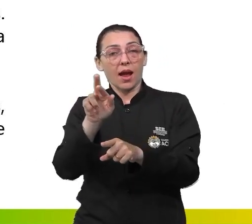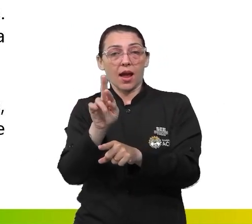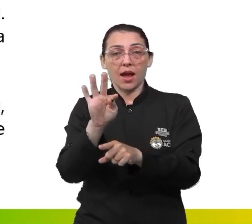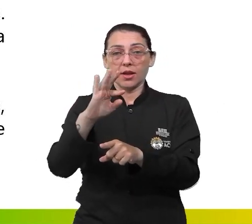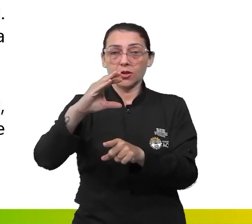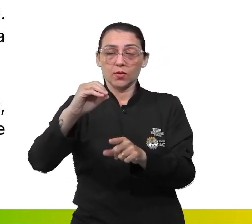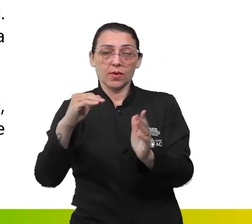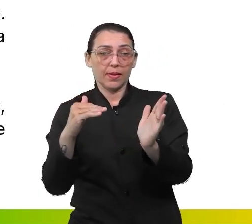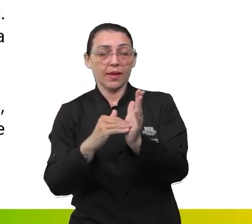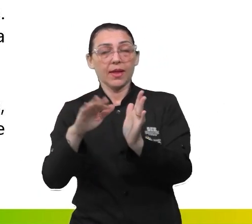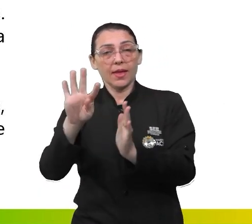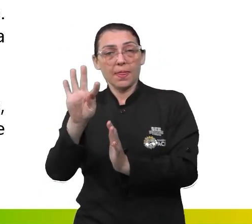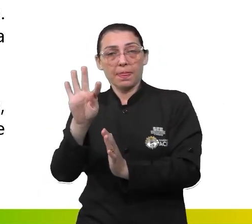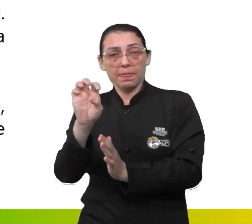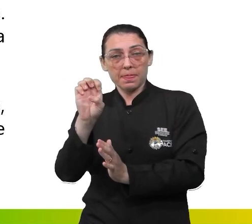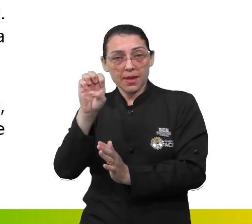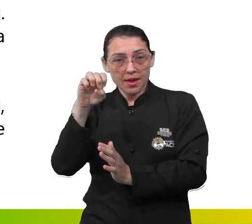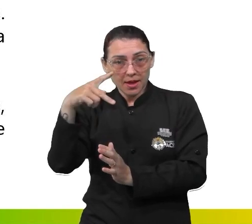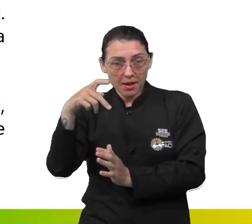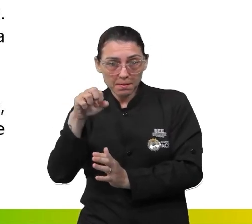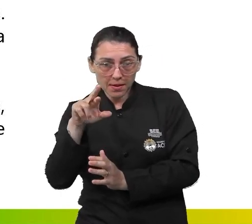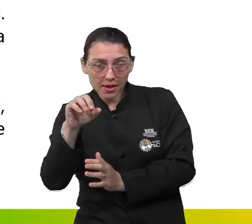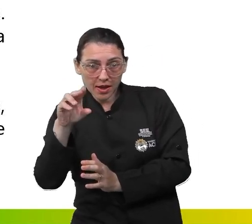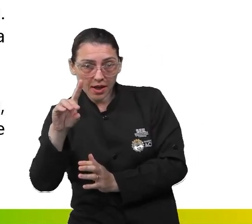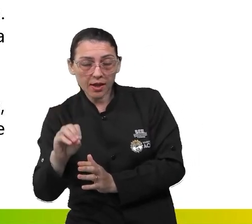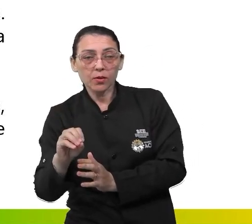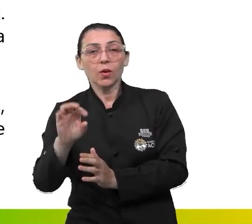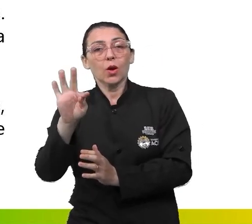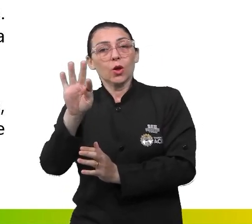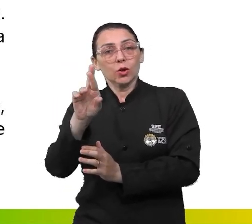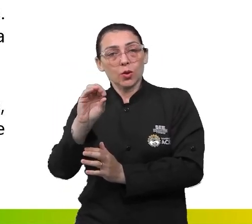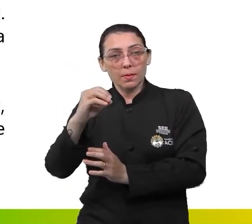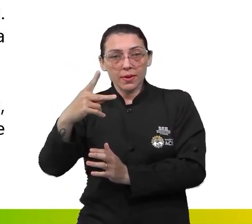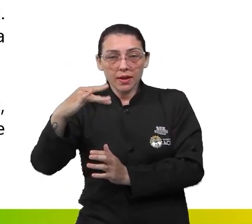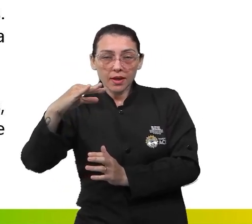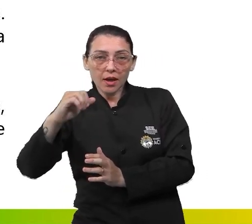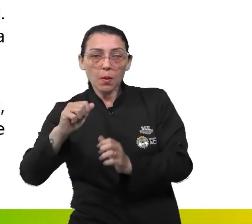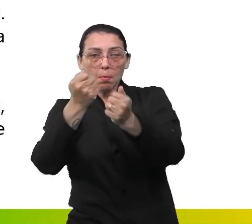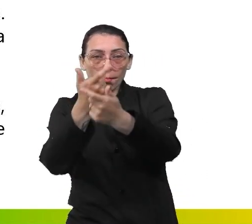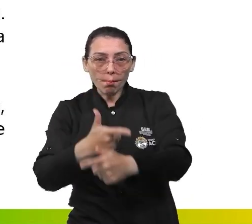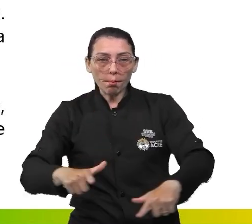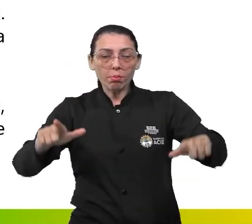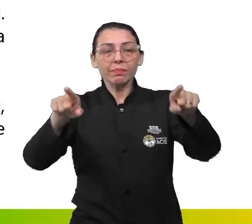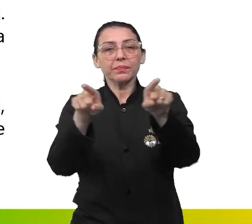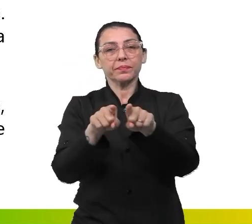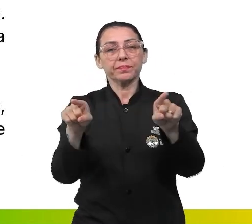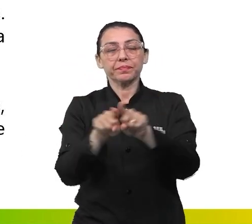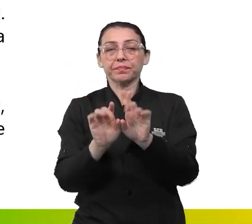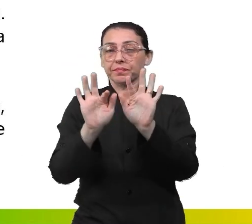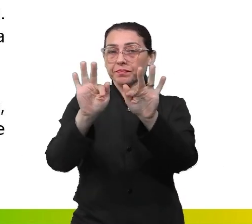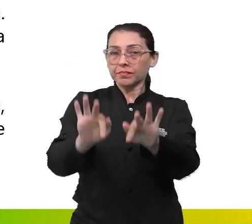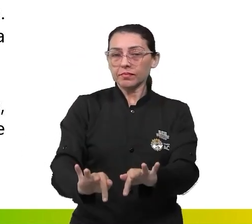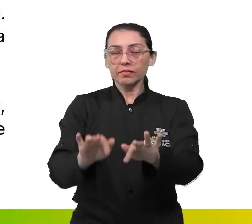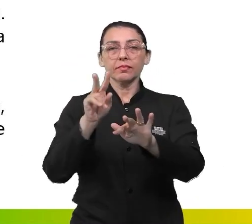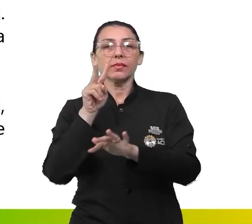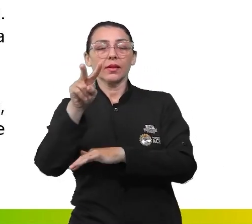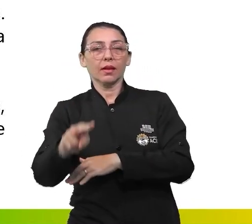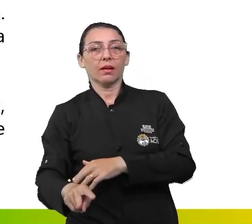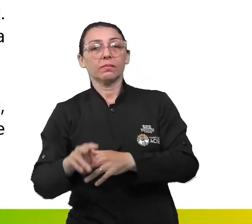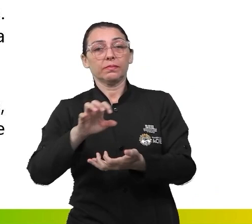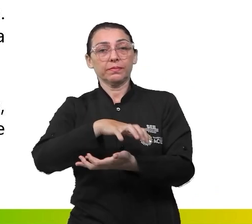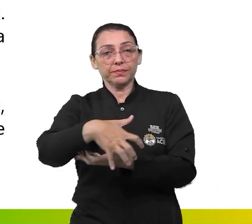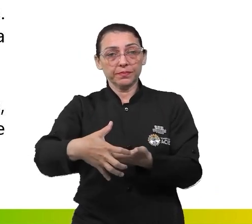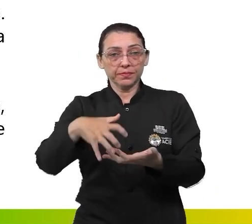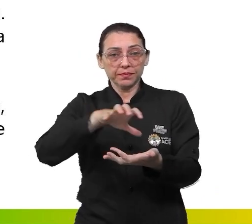ao clima temperado, ao clima tropical e até mesmo o clima equatorial e desértico. Por último, a gente viu aí que o